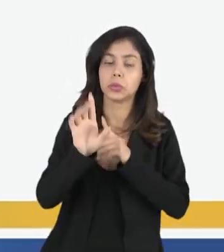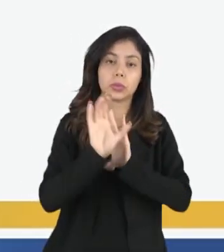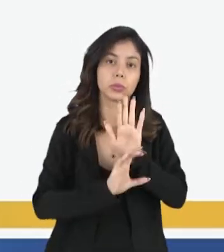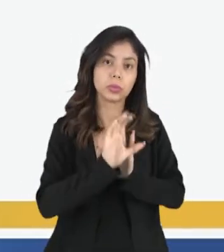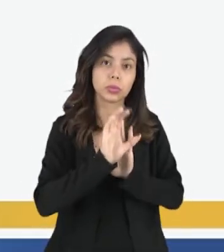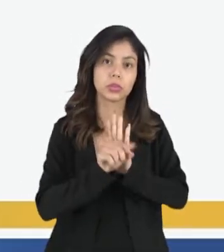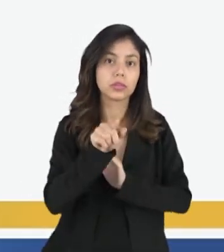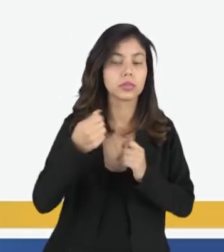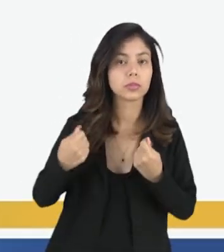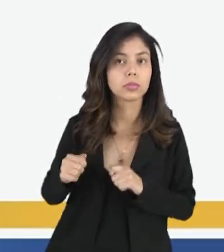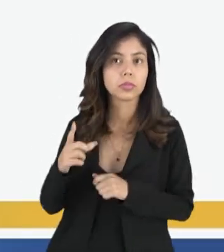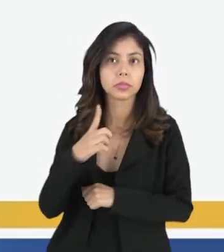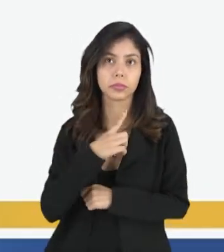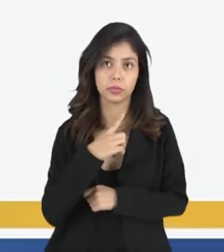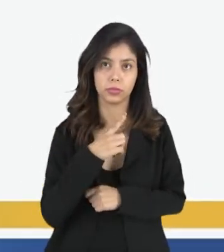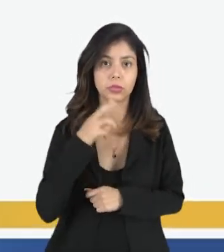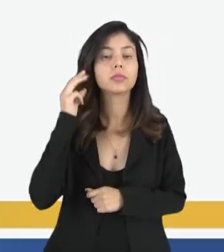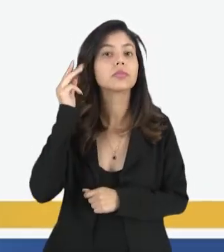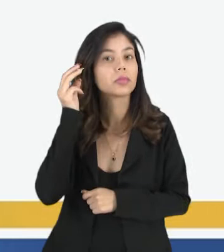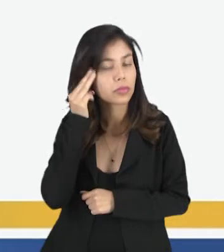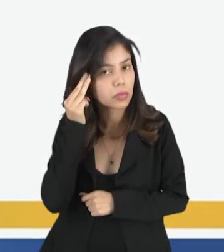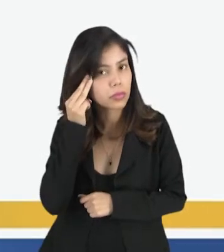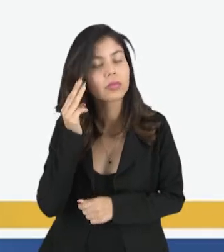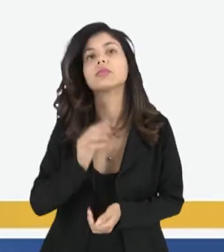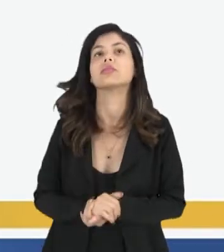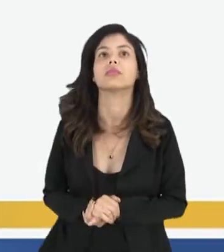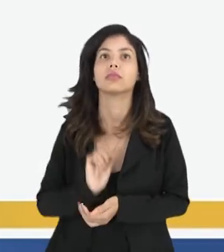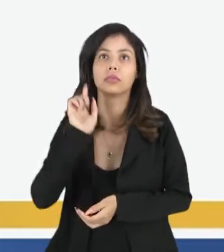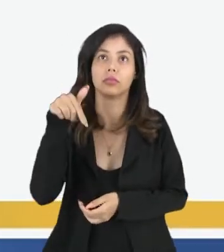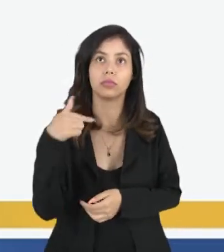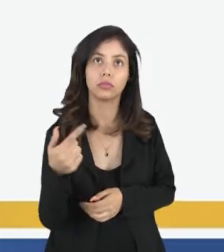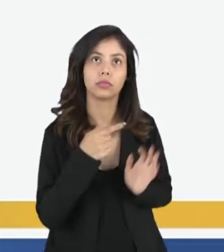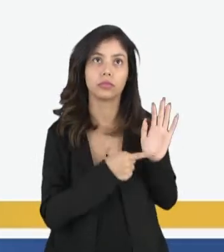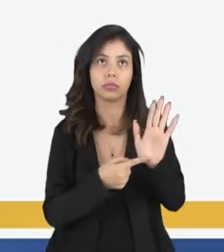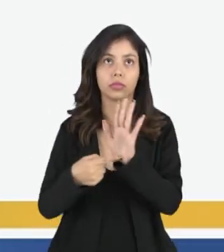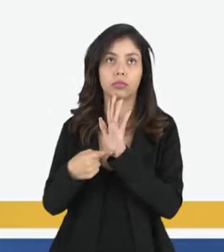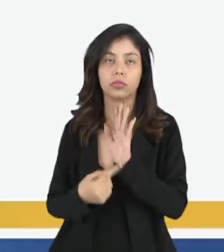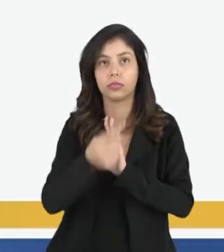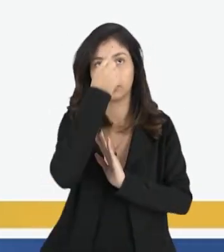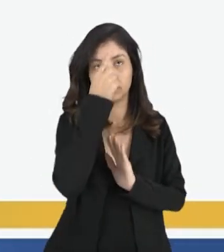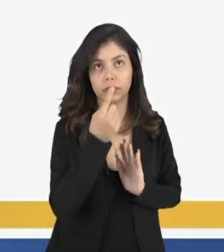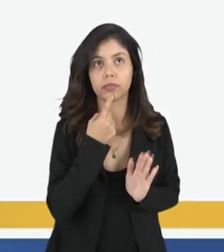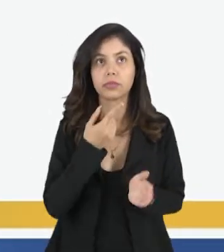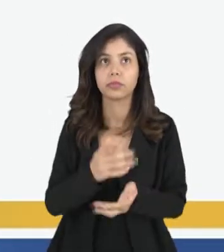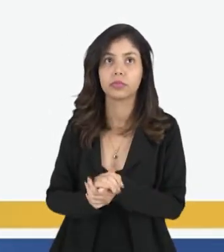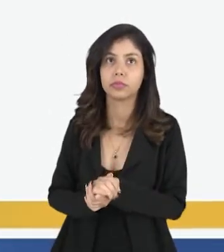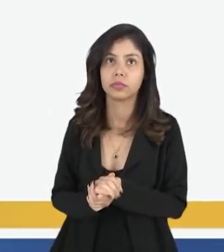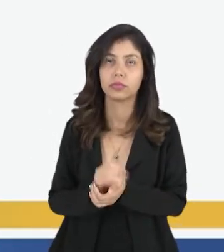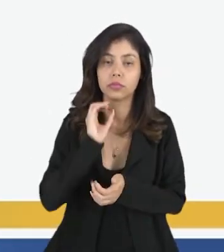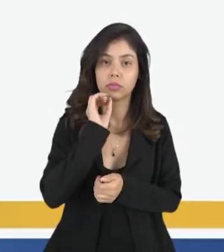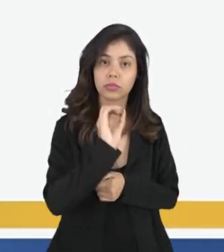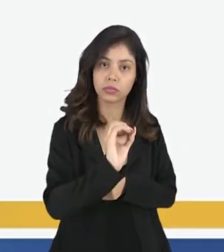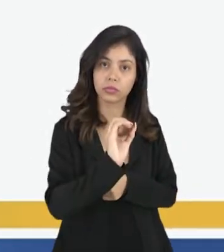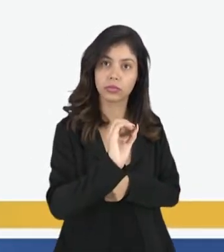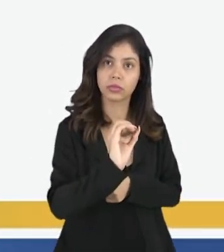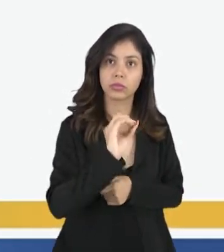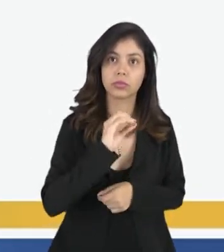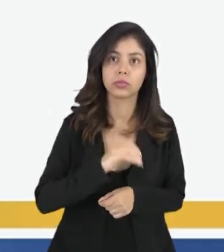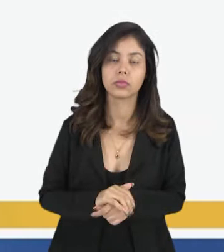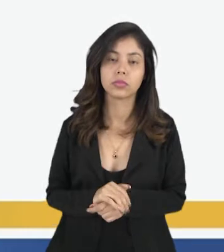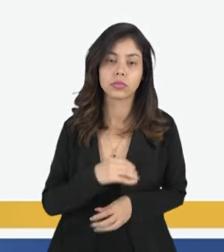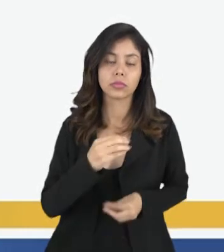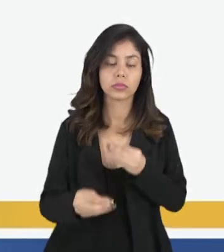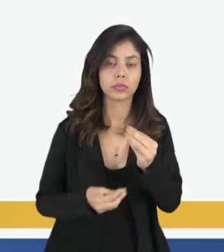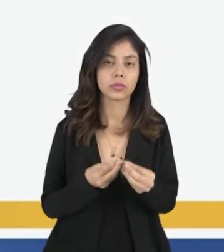você deve memorizar. O referencial adotado na figura é o marco zero, conforme